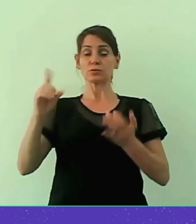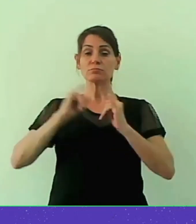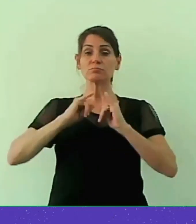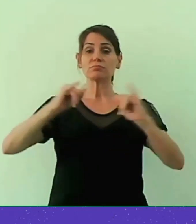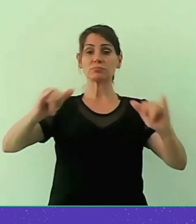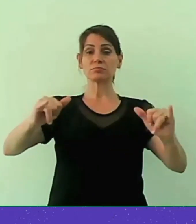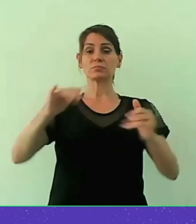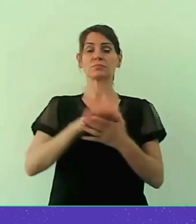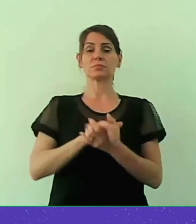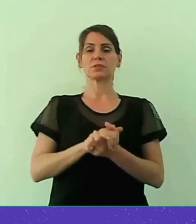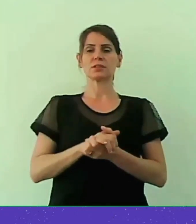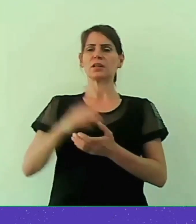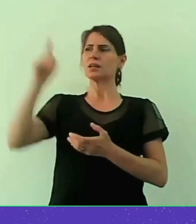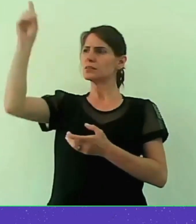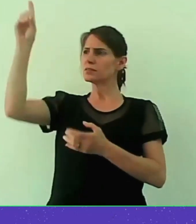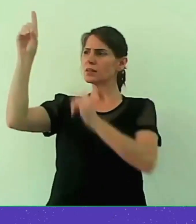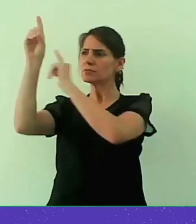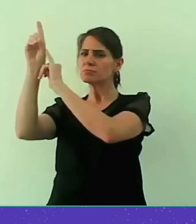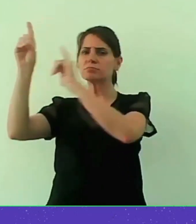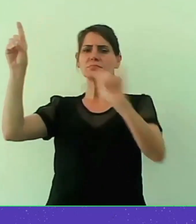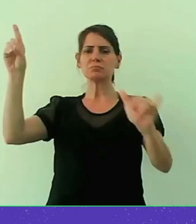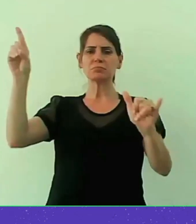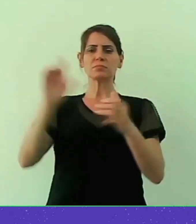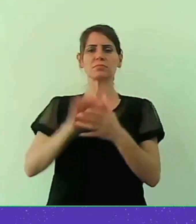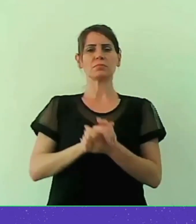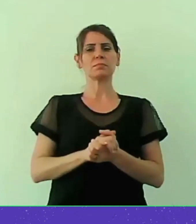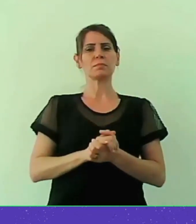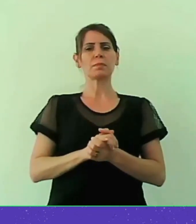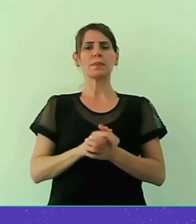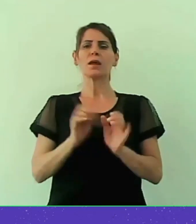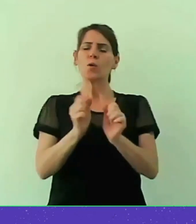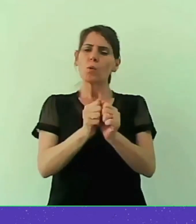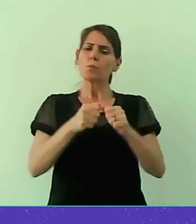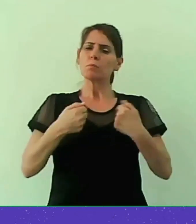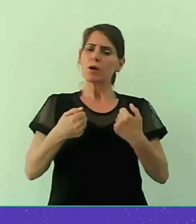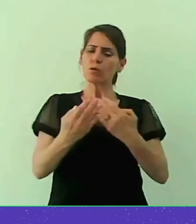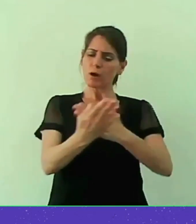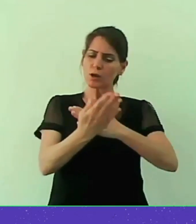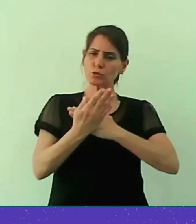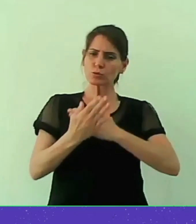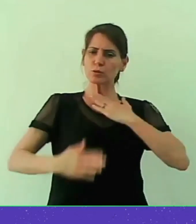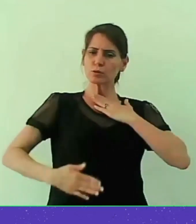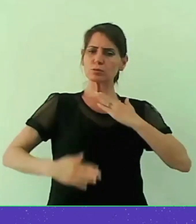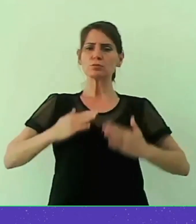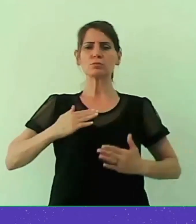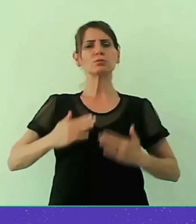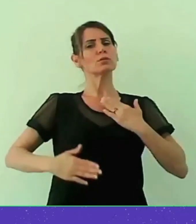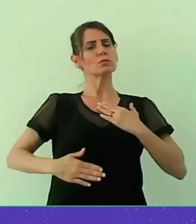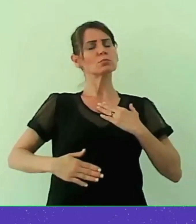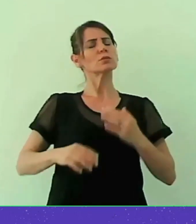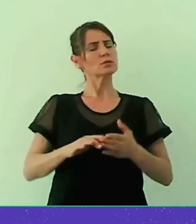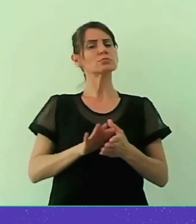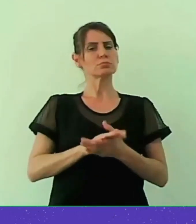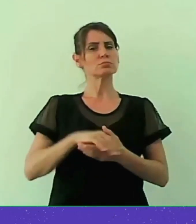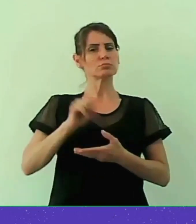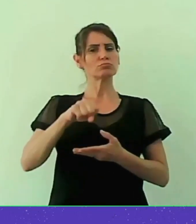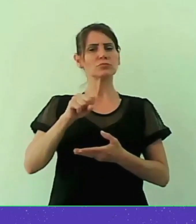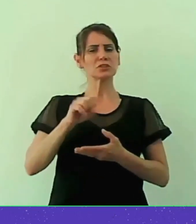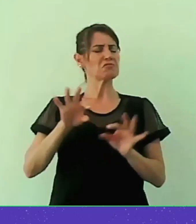Quer dizer, o pão é a manutenção física da vida do homem, Deus consegue resolver